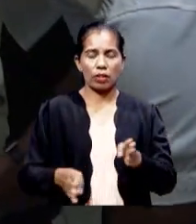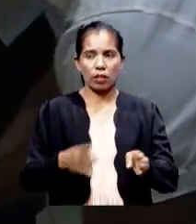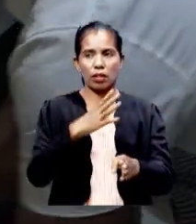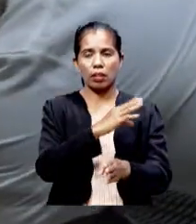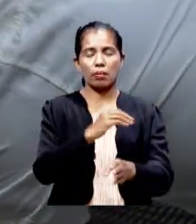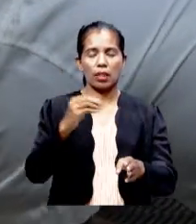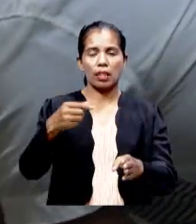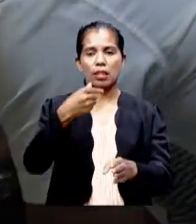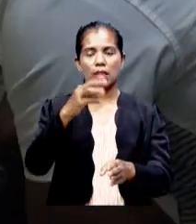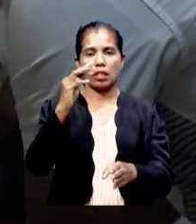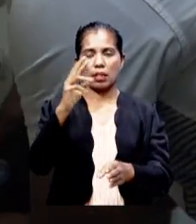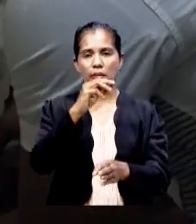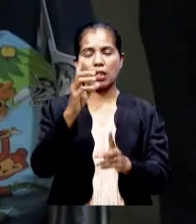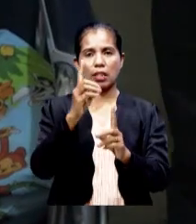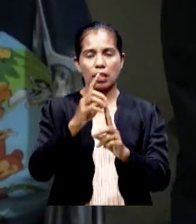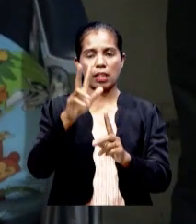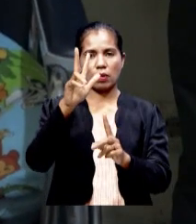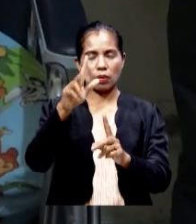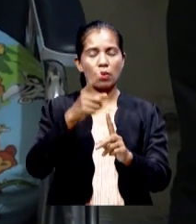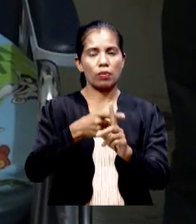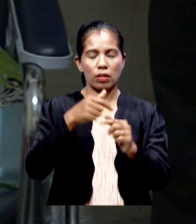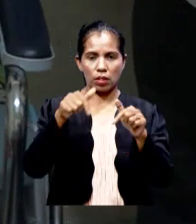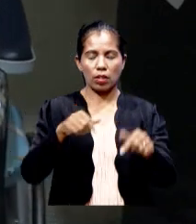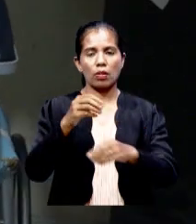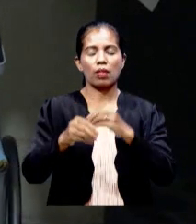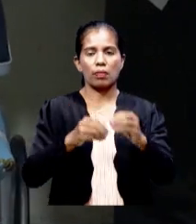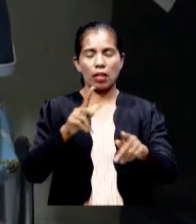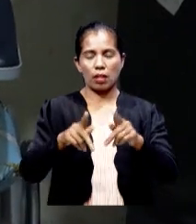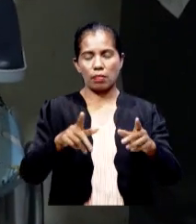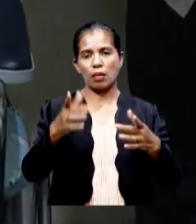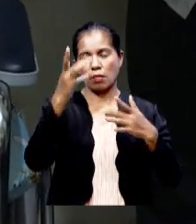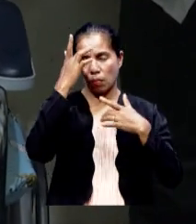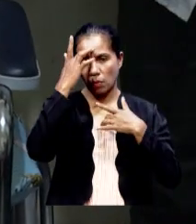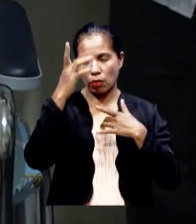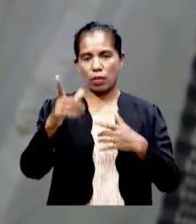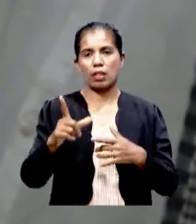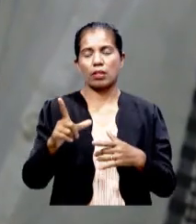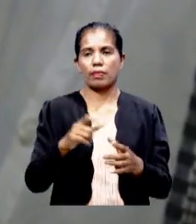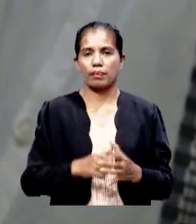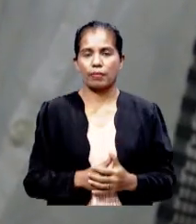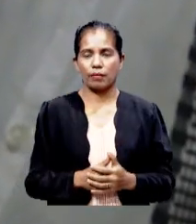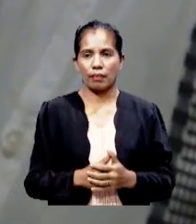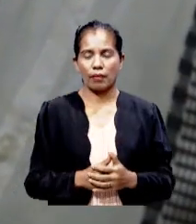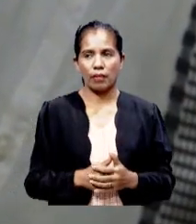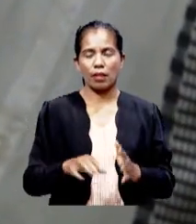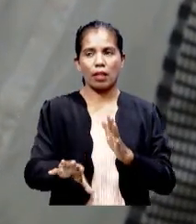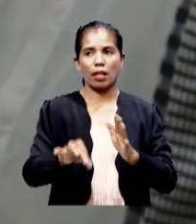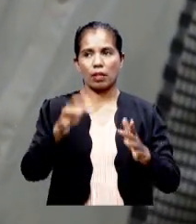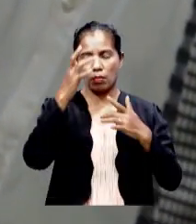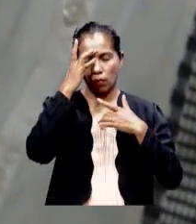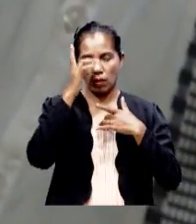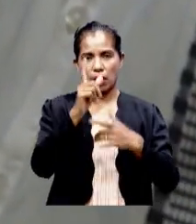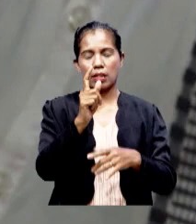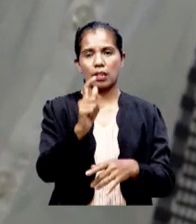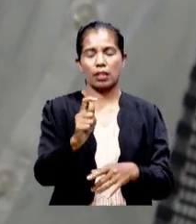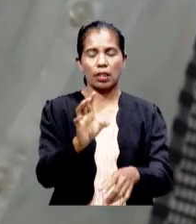e a GMN e a Loron Tolu Fulané, com a paciente Lívia dos Santos, Nhemoras. Durante esta mora tumor ia ain,